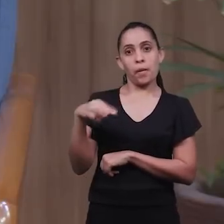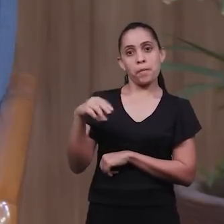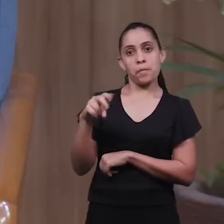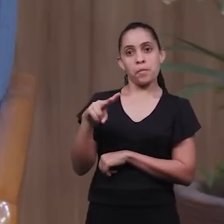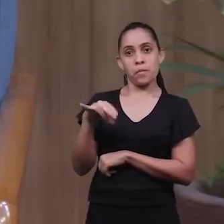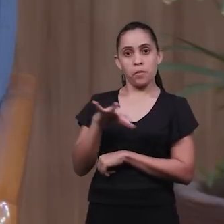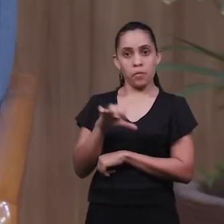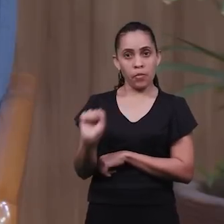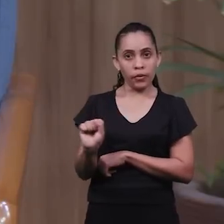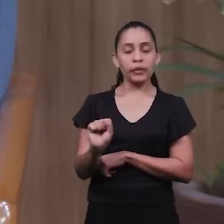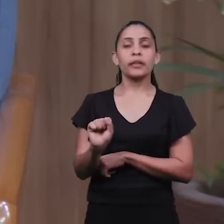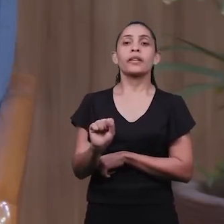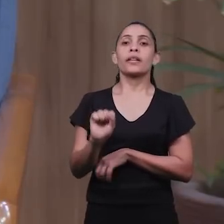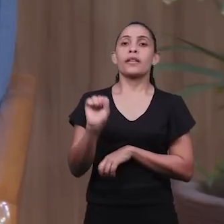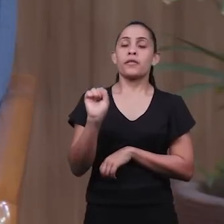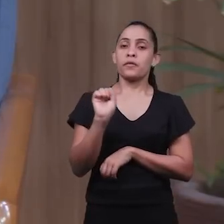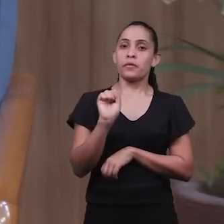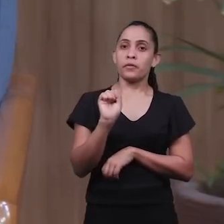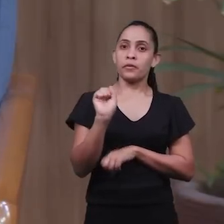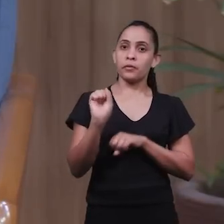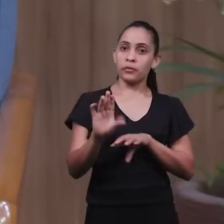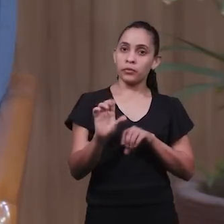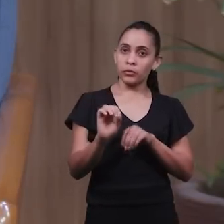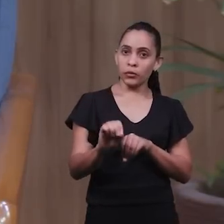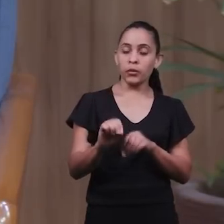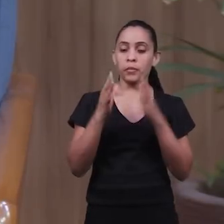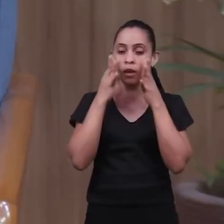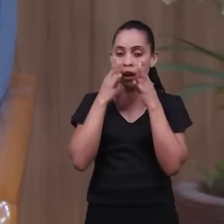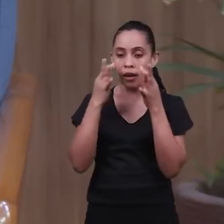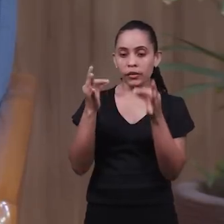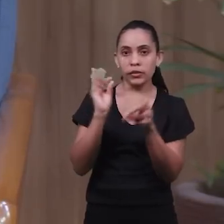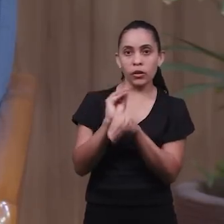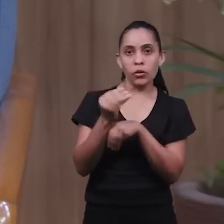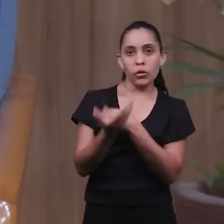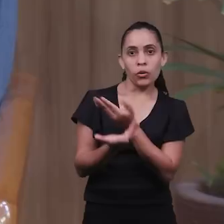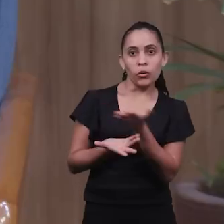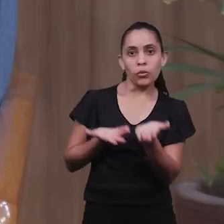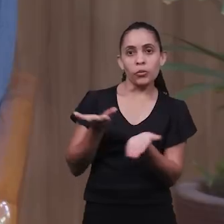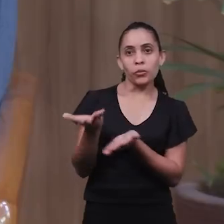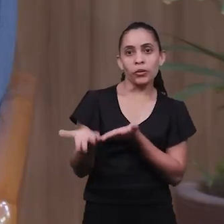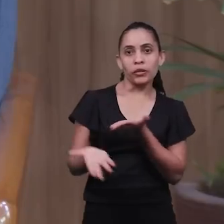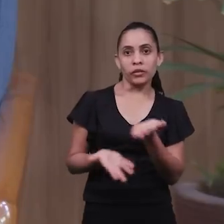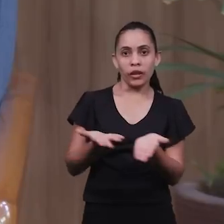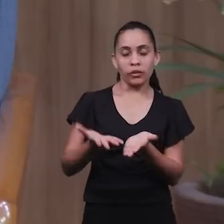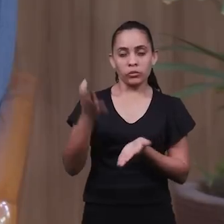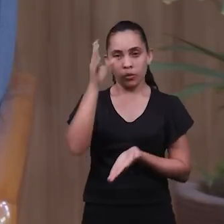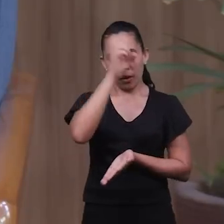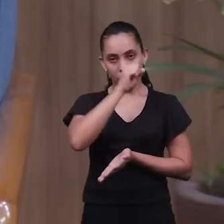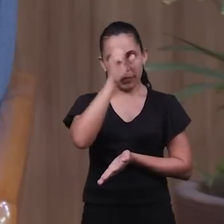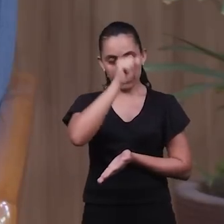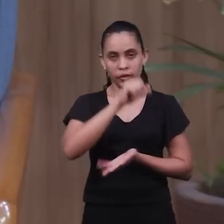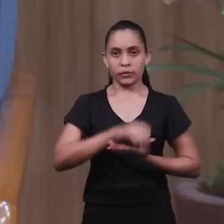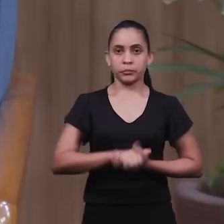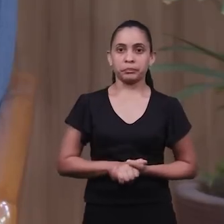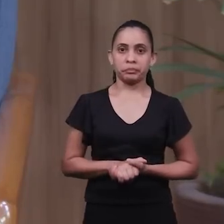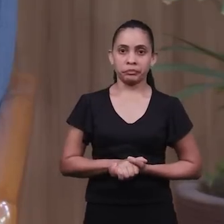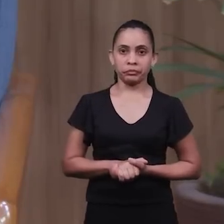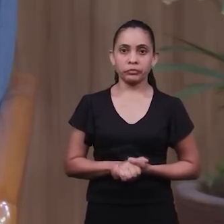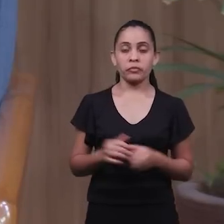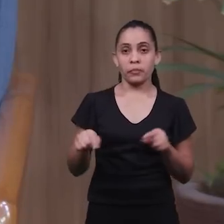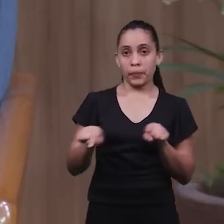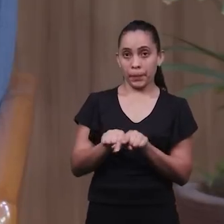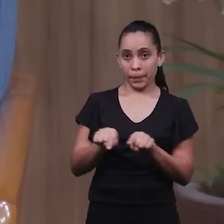a doutora Mônica Médici continuará a falar sobre a relação entre a atenção e afeto nos processos